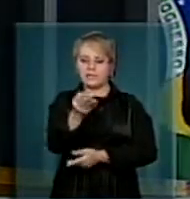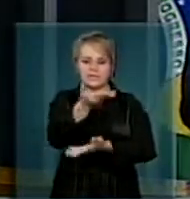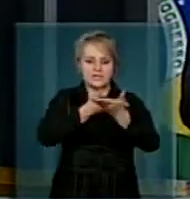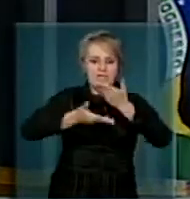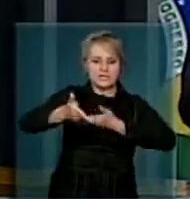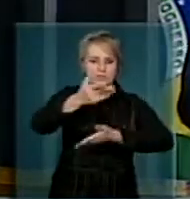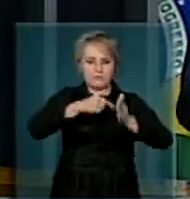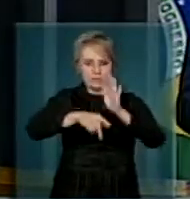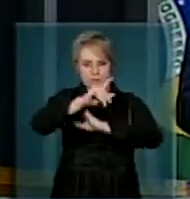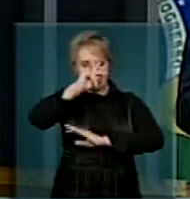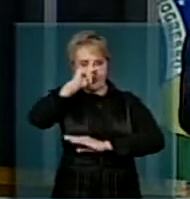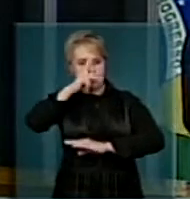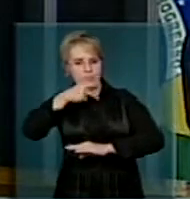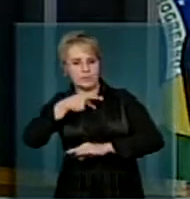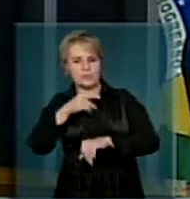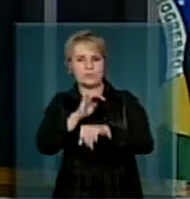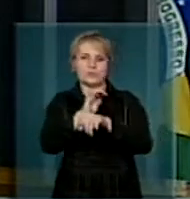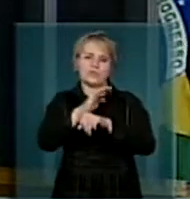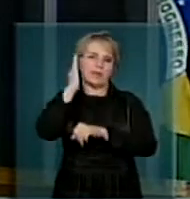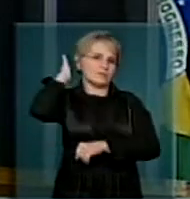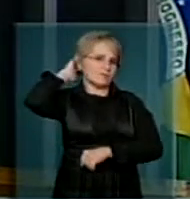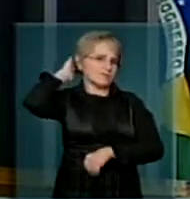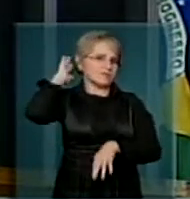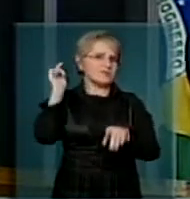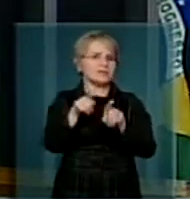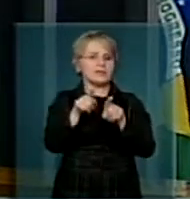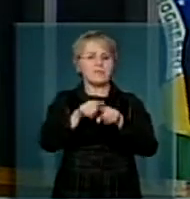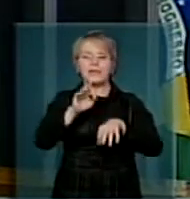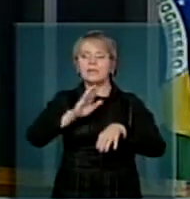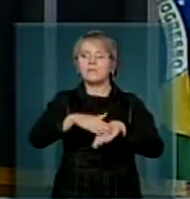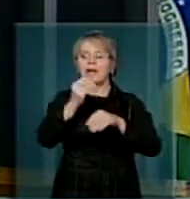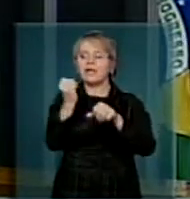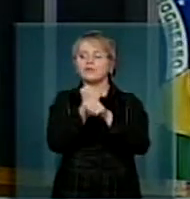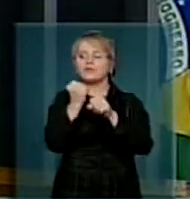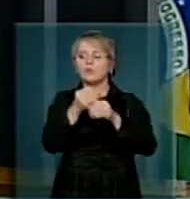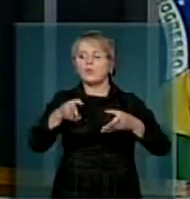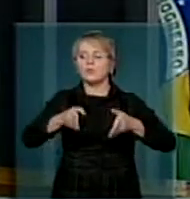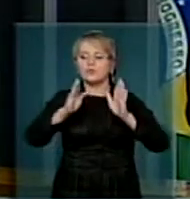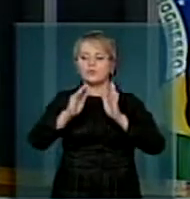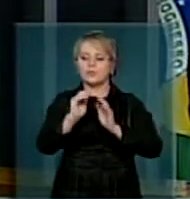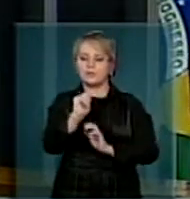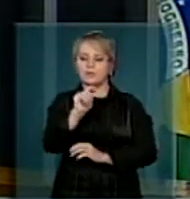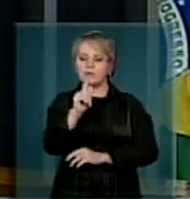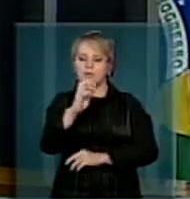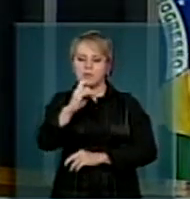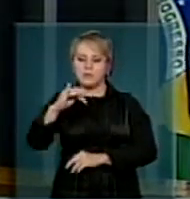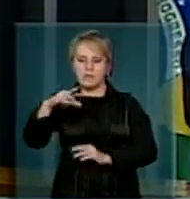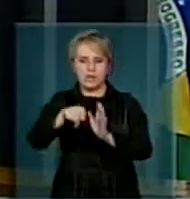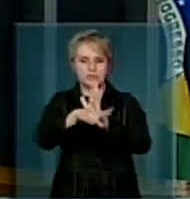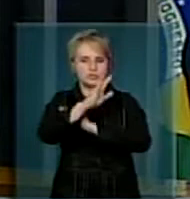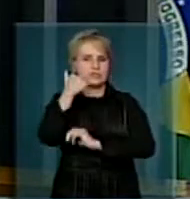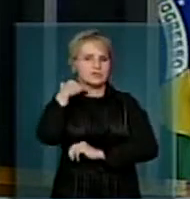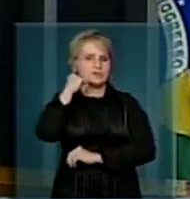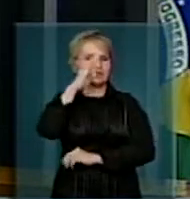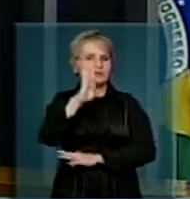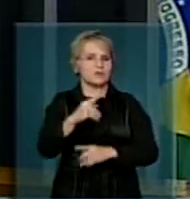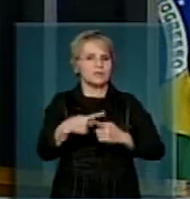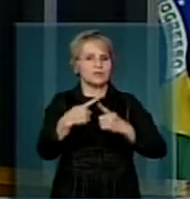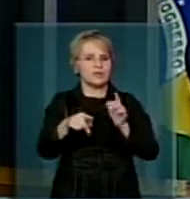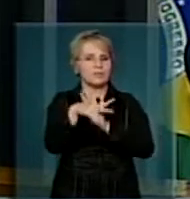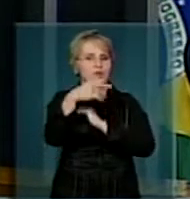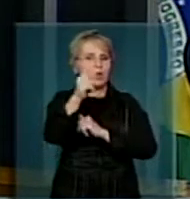e maior rede de agências, porque o sistema está literalmente estrangulado.